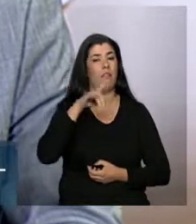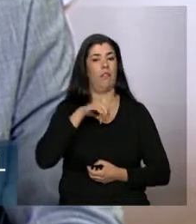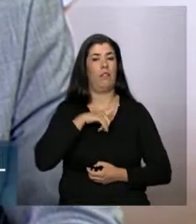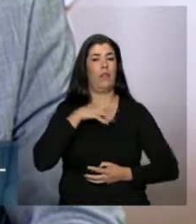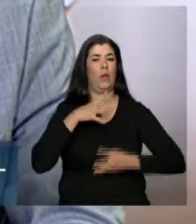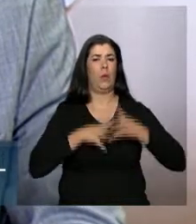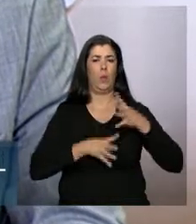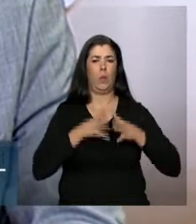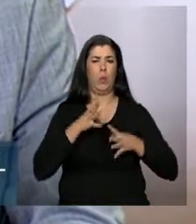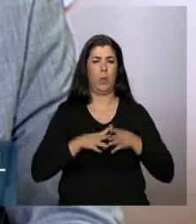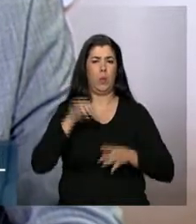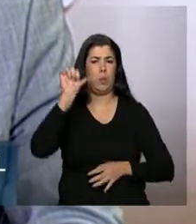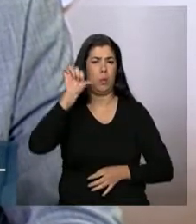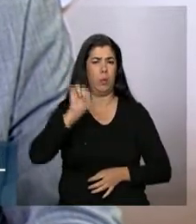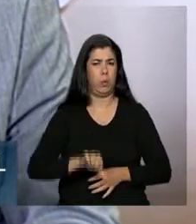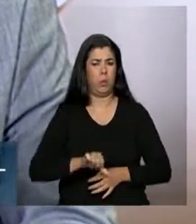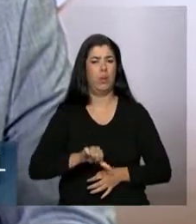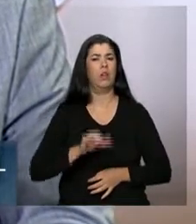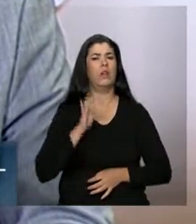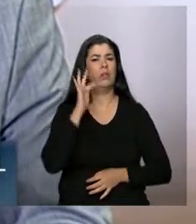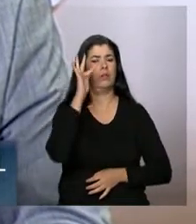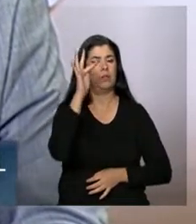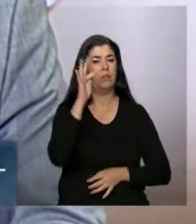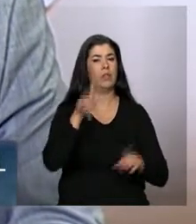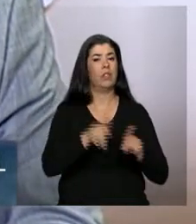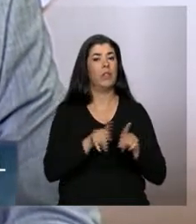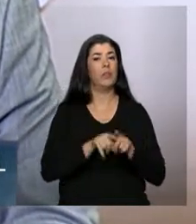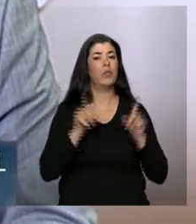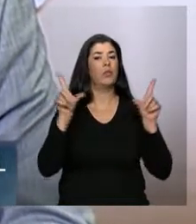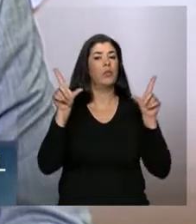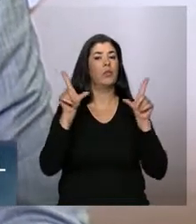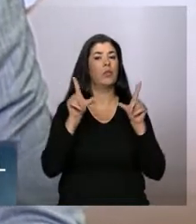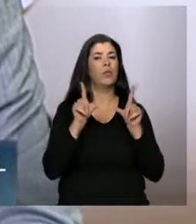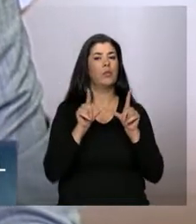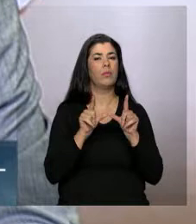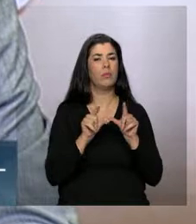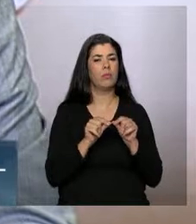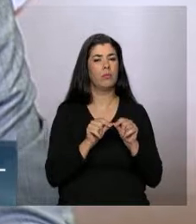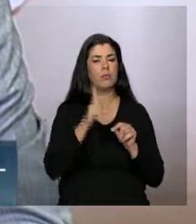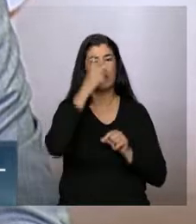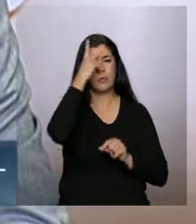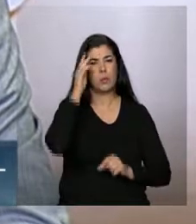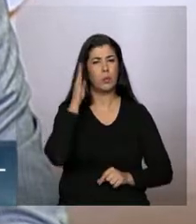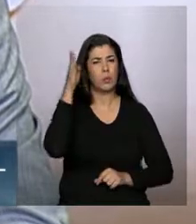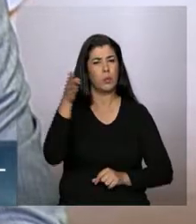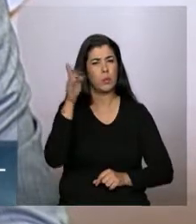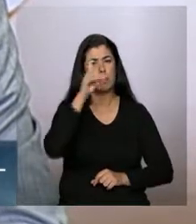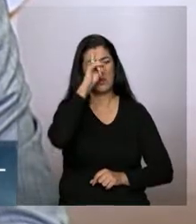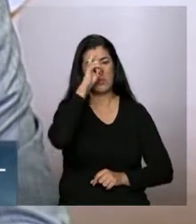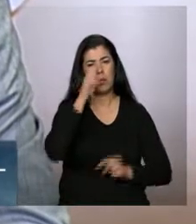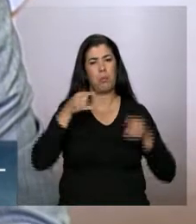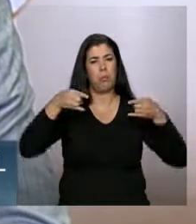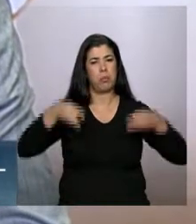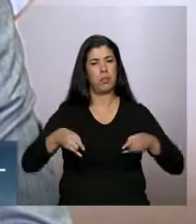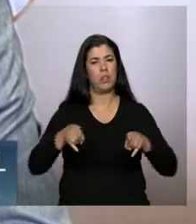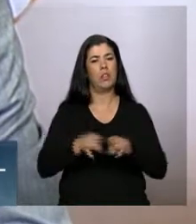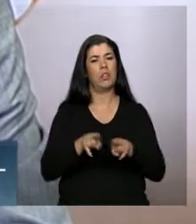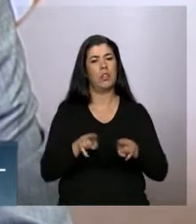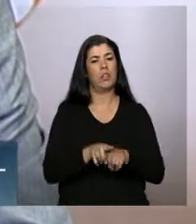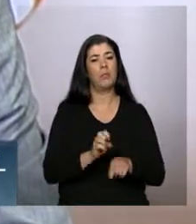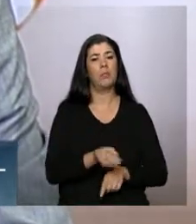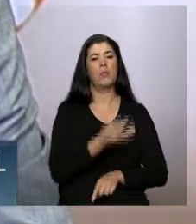complicações e reduzir ao máximo as internações e os óbitos. Por isso que os